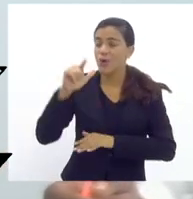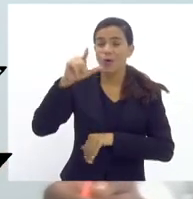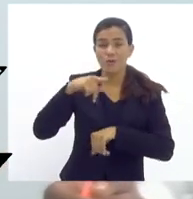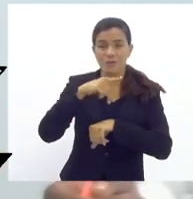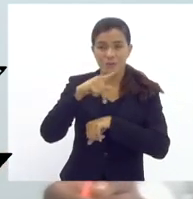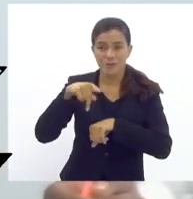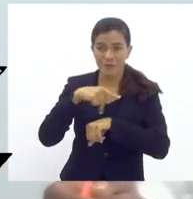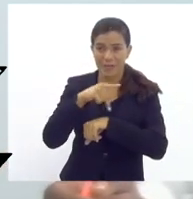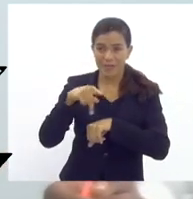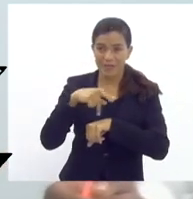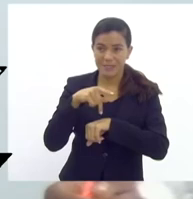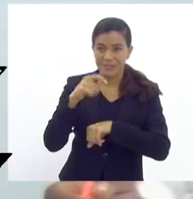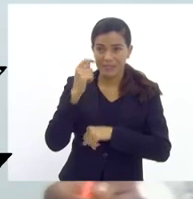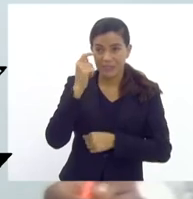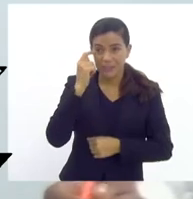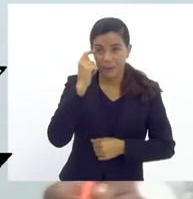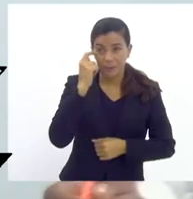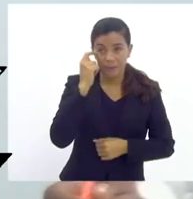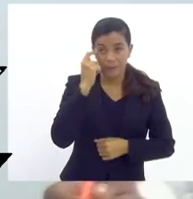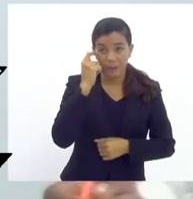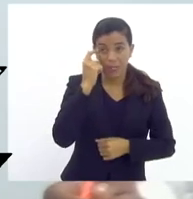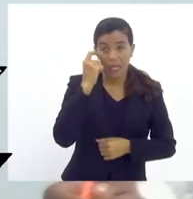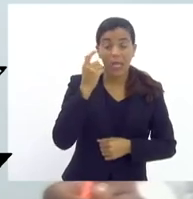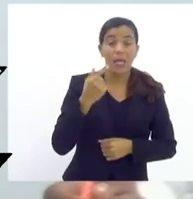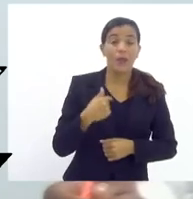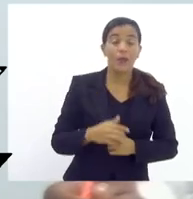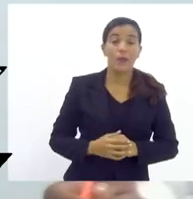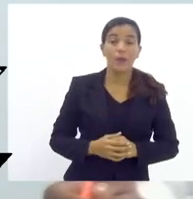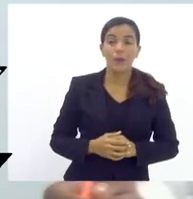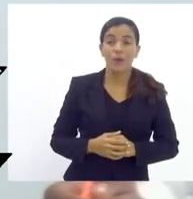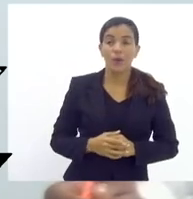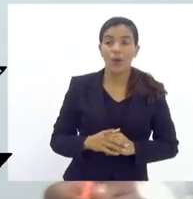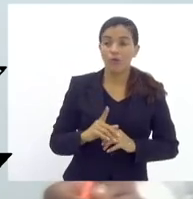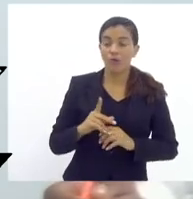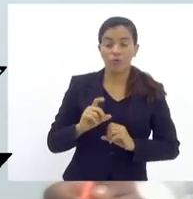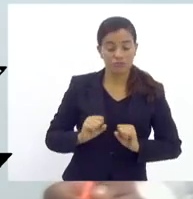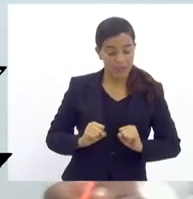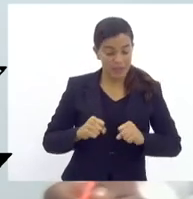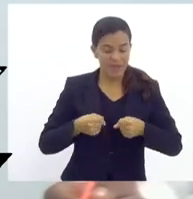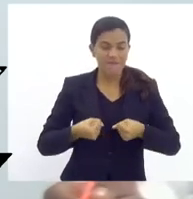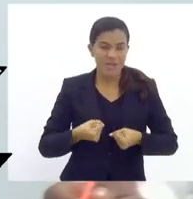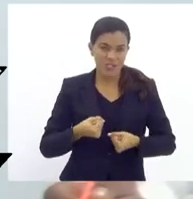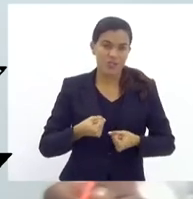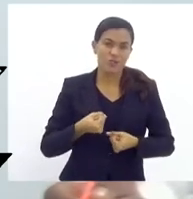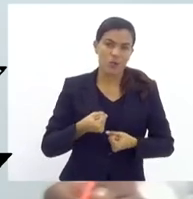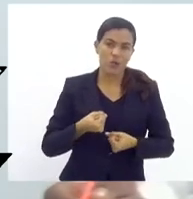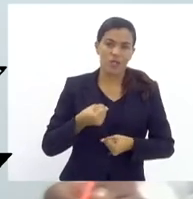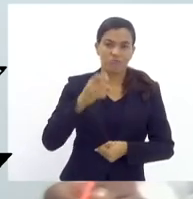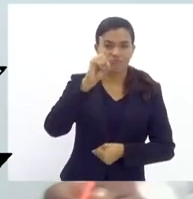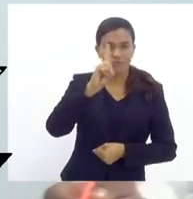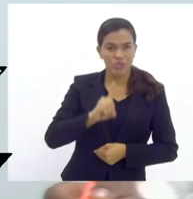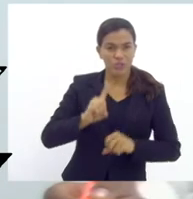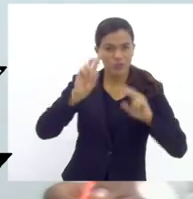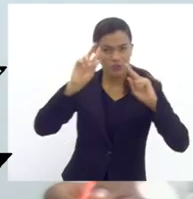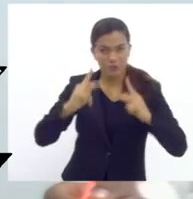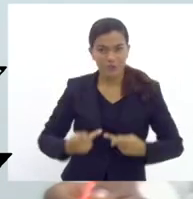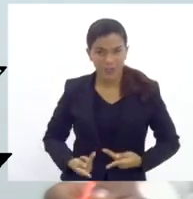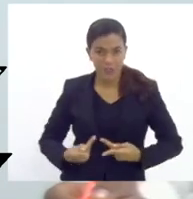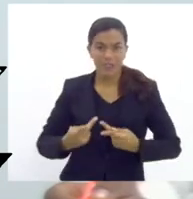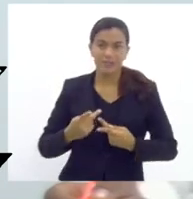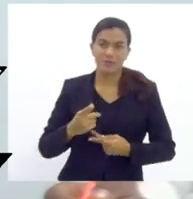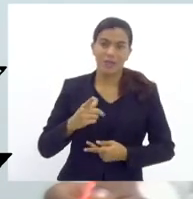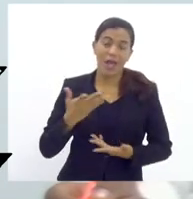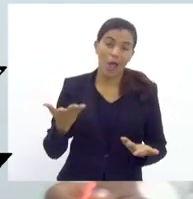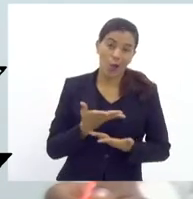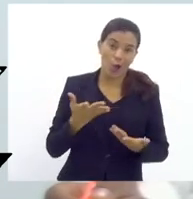países como eu vou no lugar de defensora de direitos humanos agora enquanto é uma